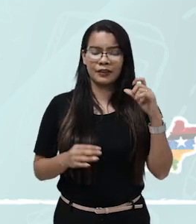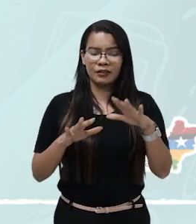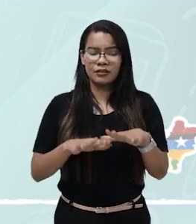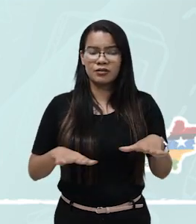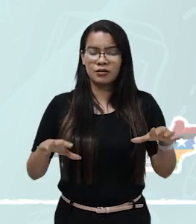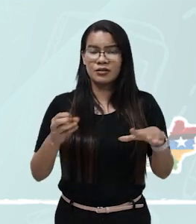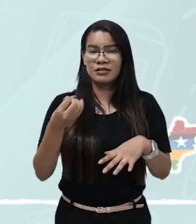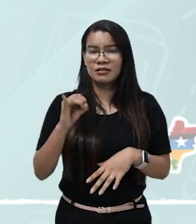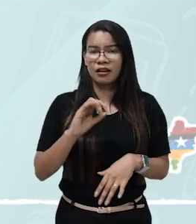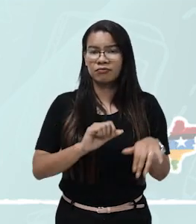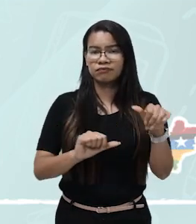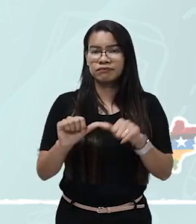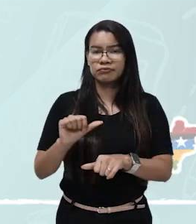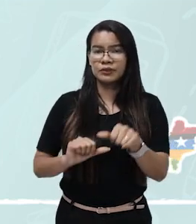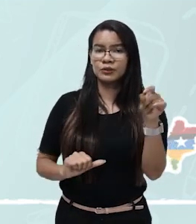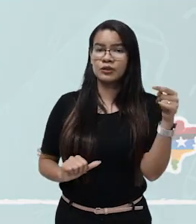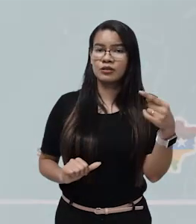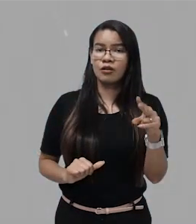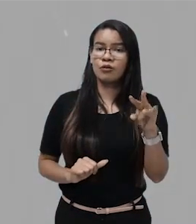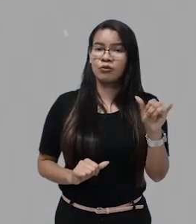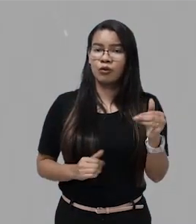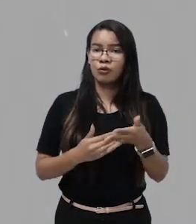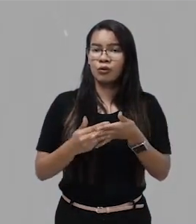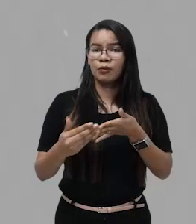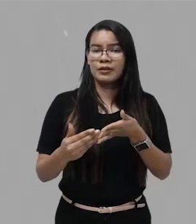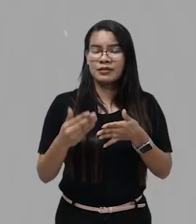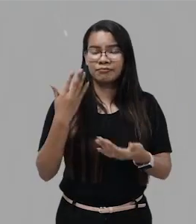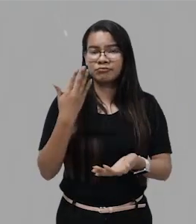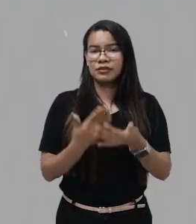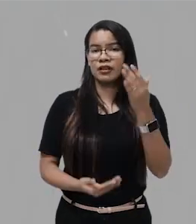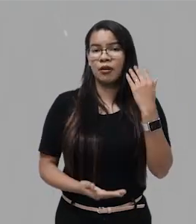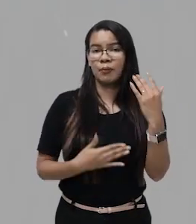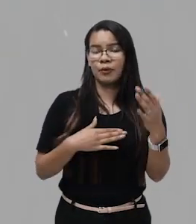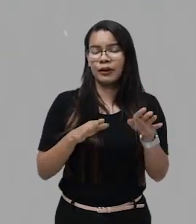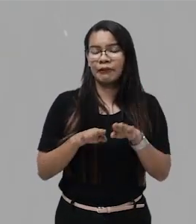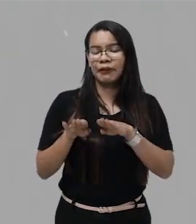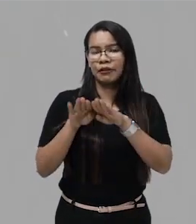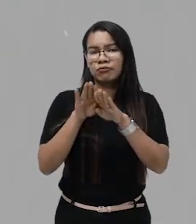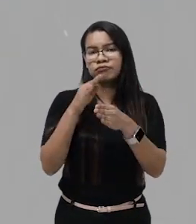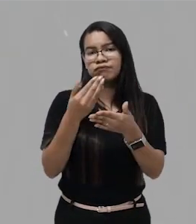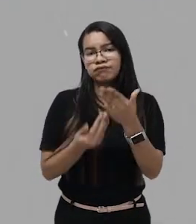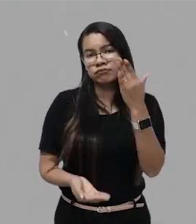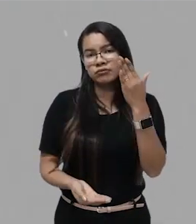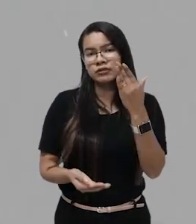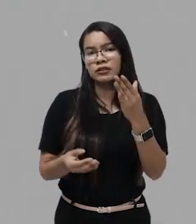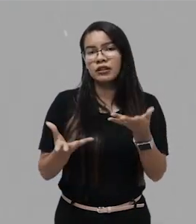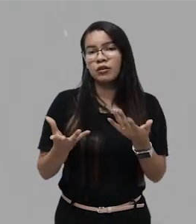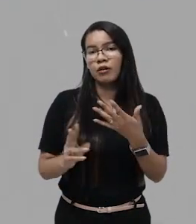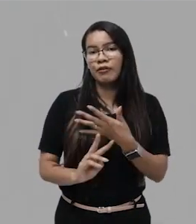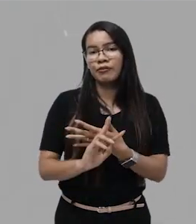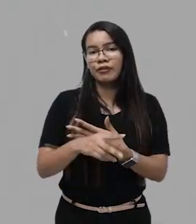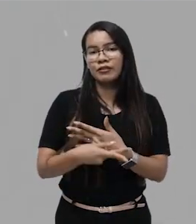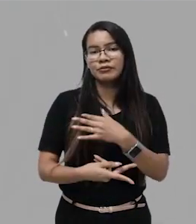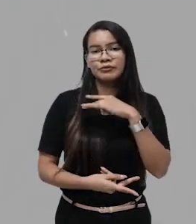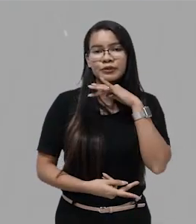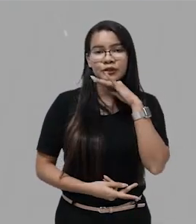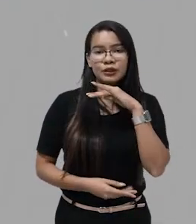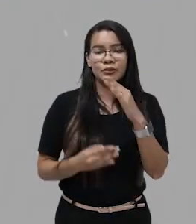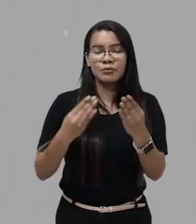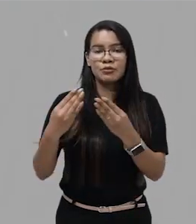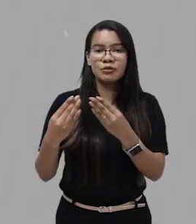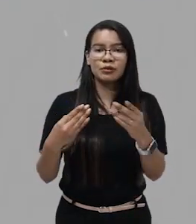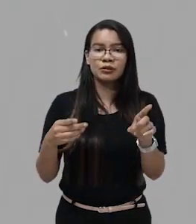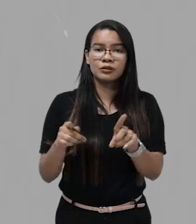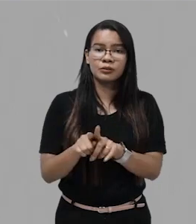eu desmodulo isso, eu vou começar a perder meu equilíbrio, vou começar a ter os efeitos colaterais, os efeitos